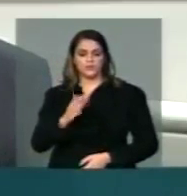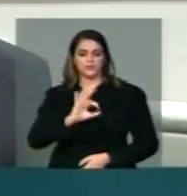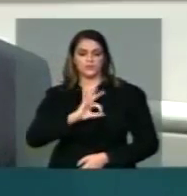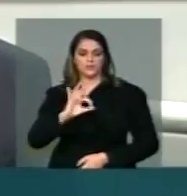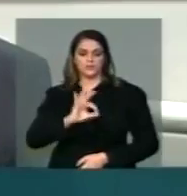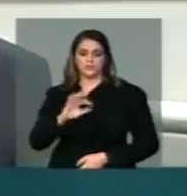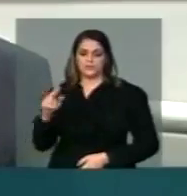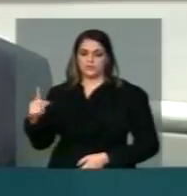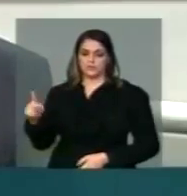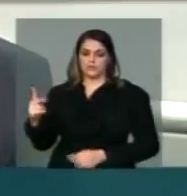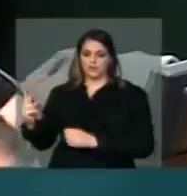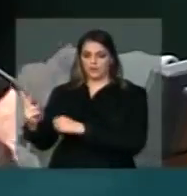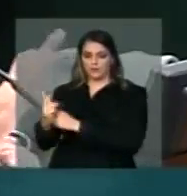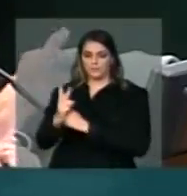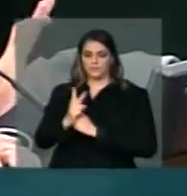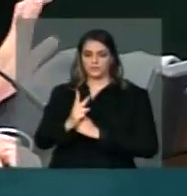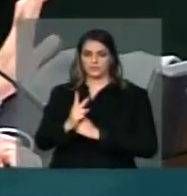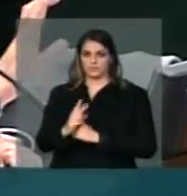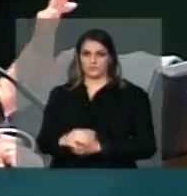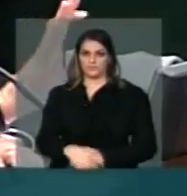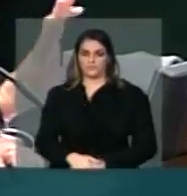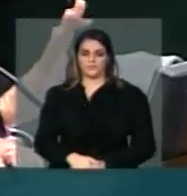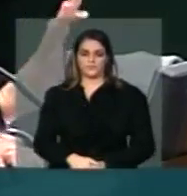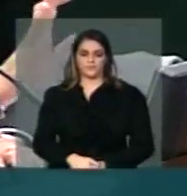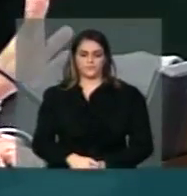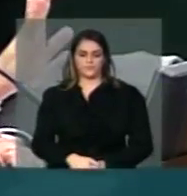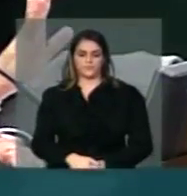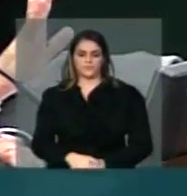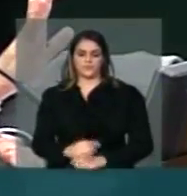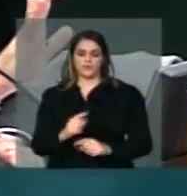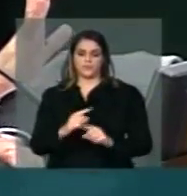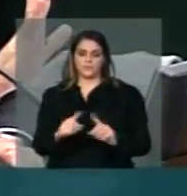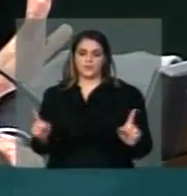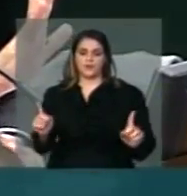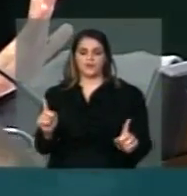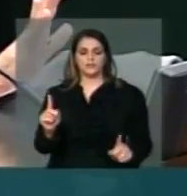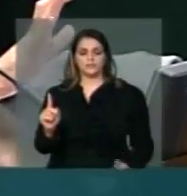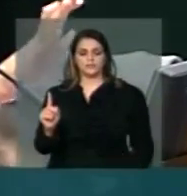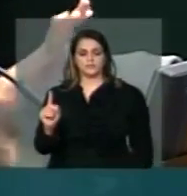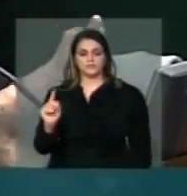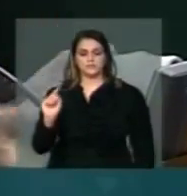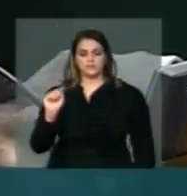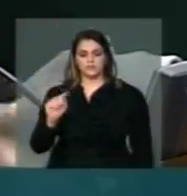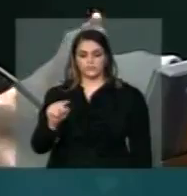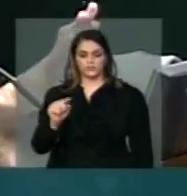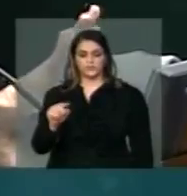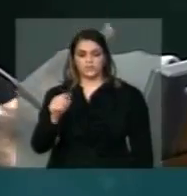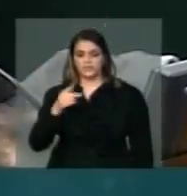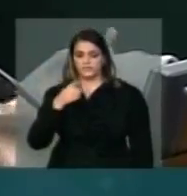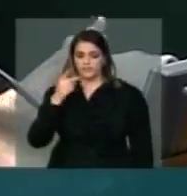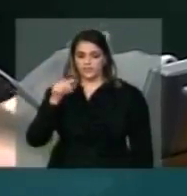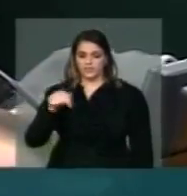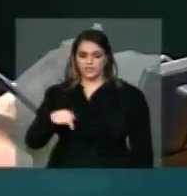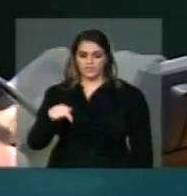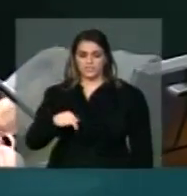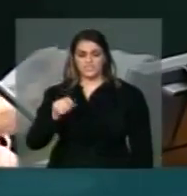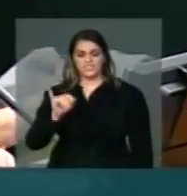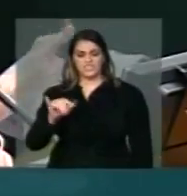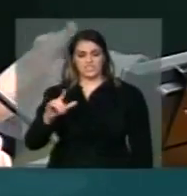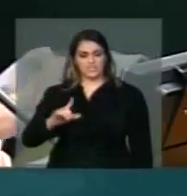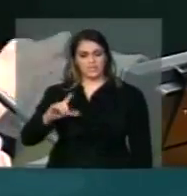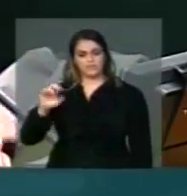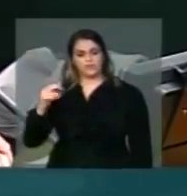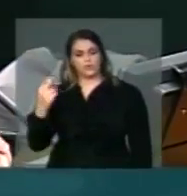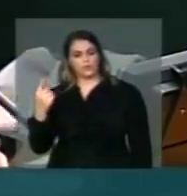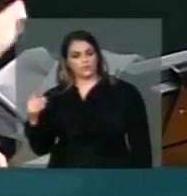Jato. Mas o senhor apontou, mas o senhor então aqui afirma se houve ou não ajuste de